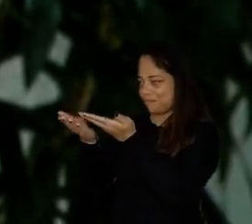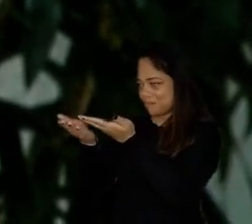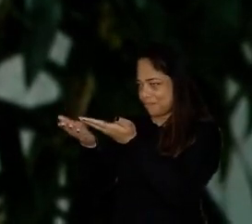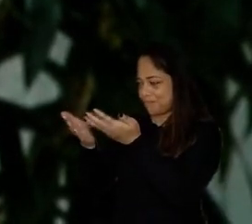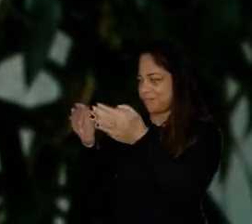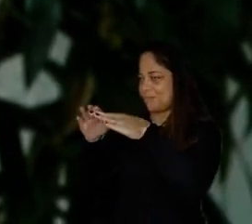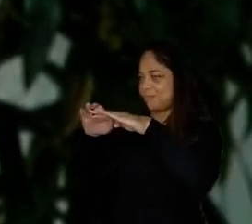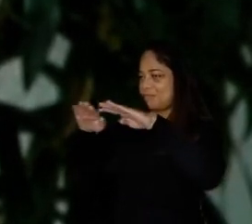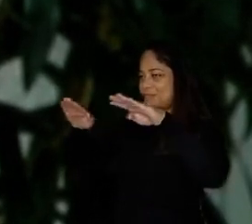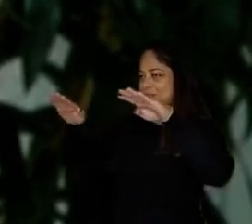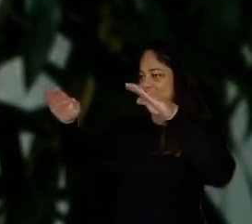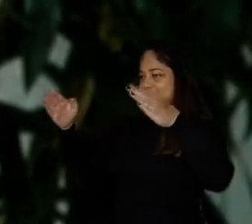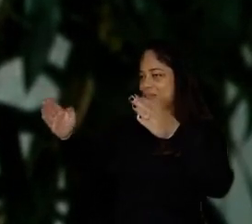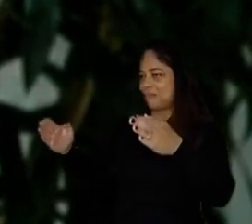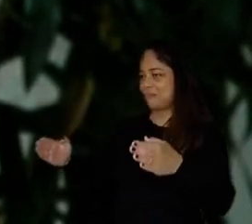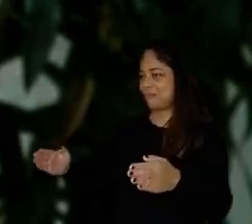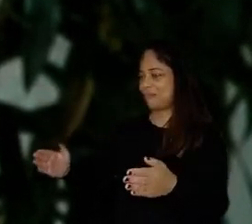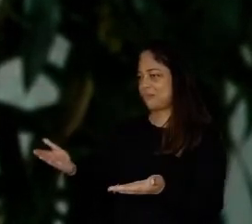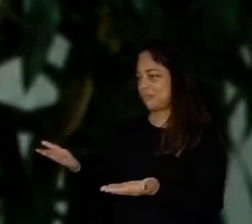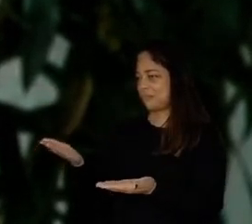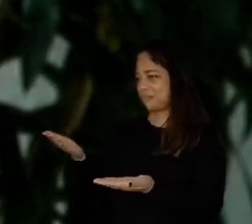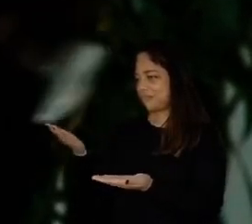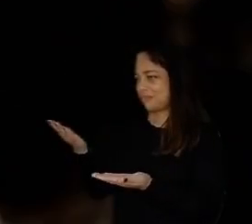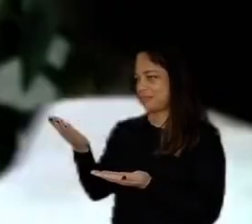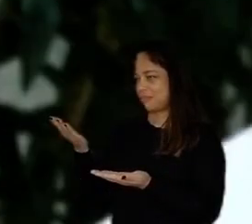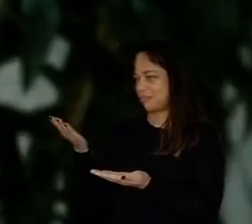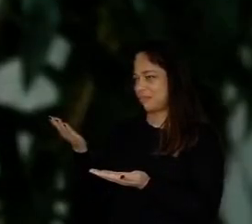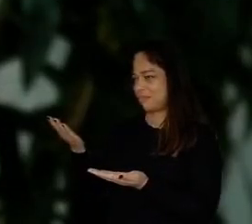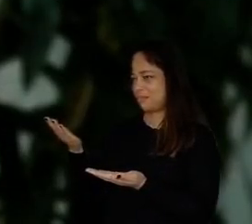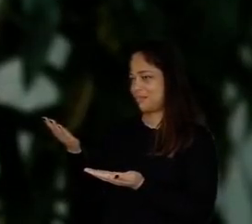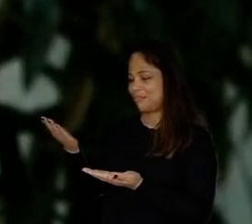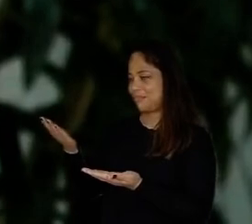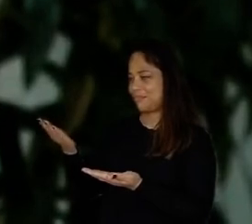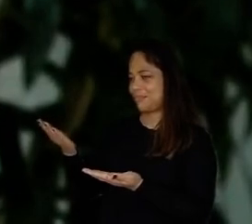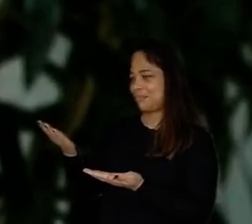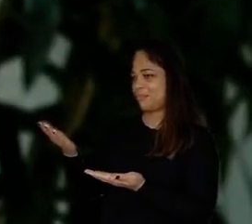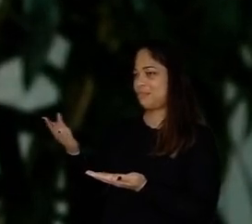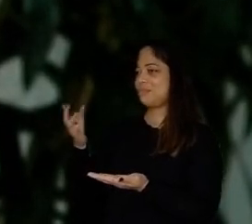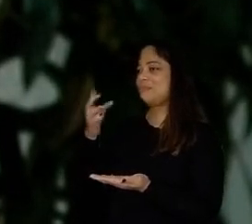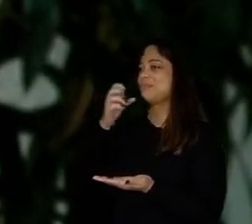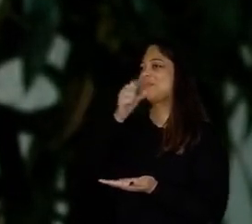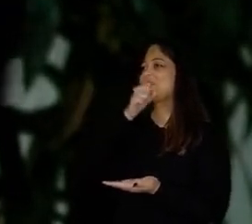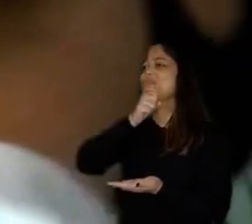adoremos neste altar,